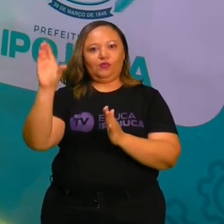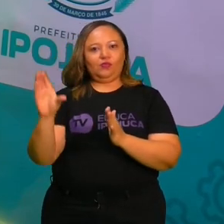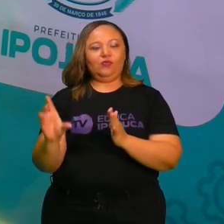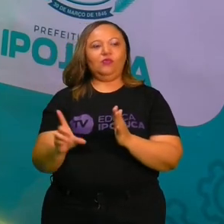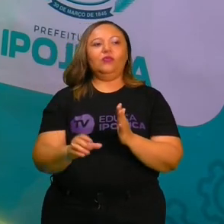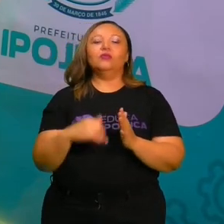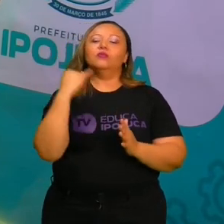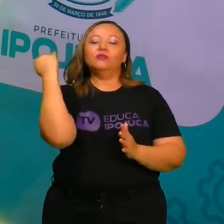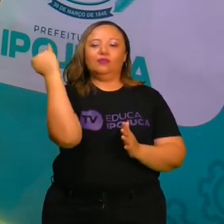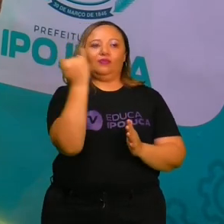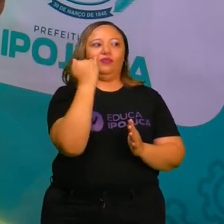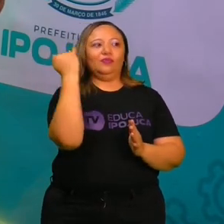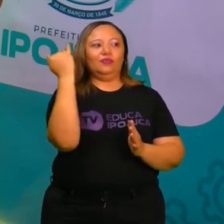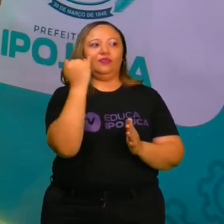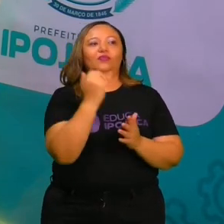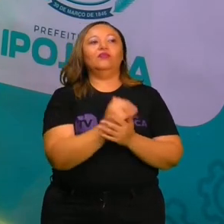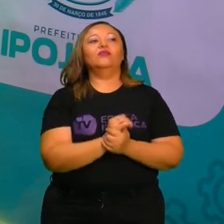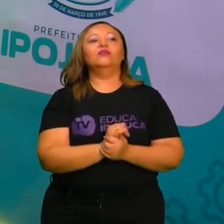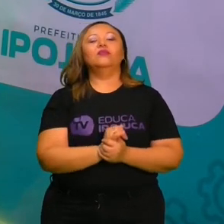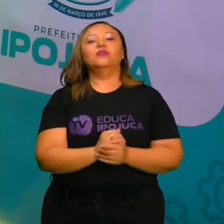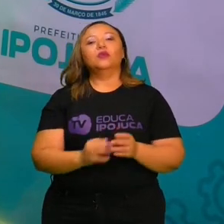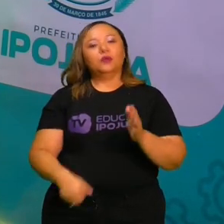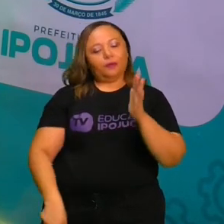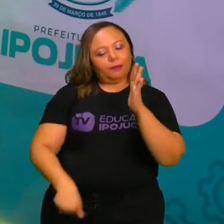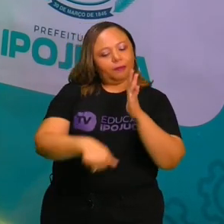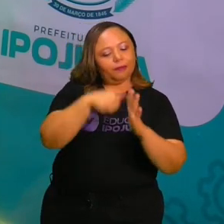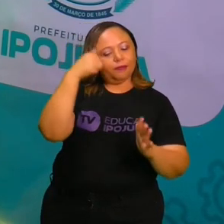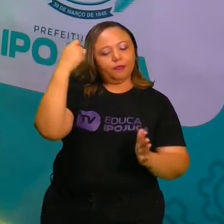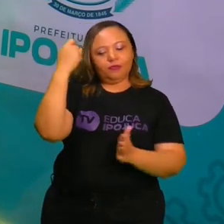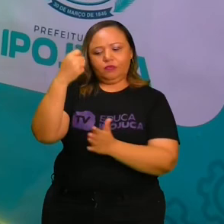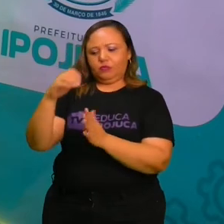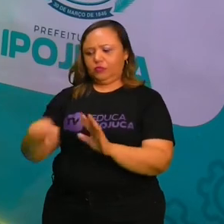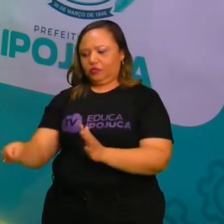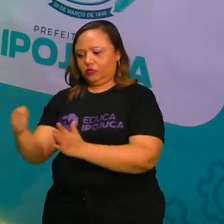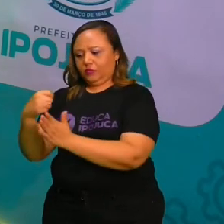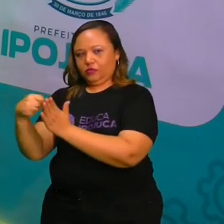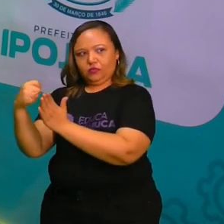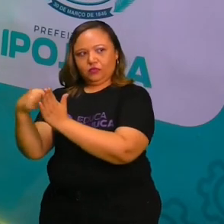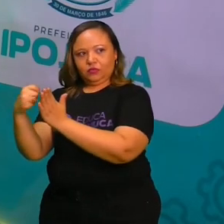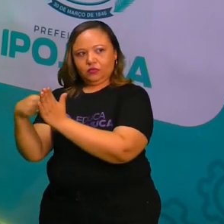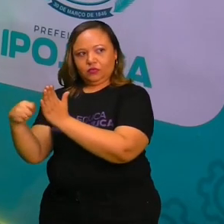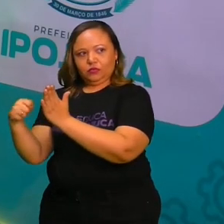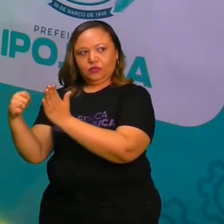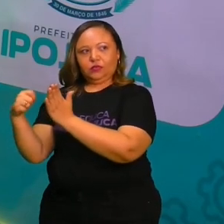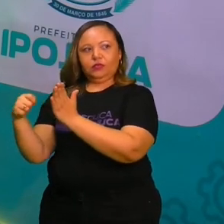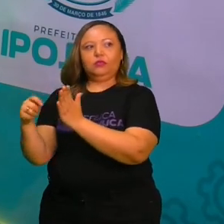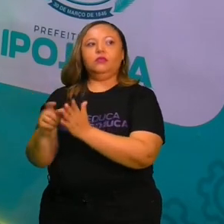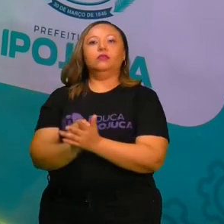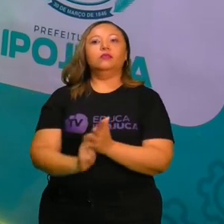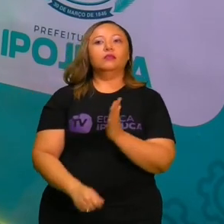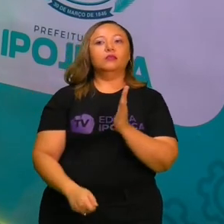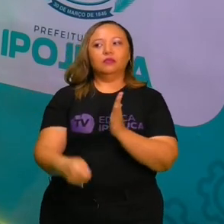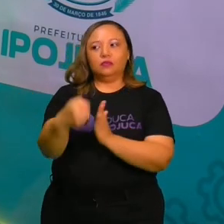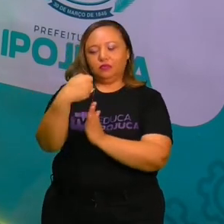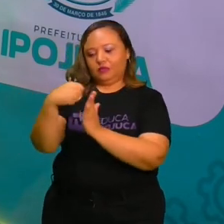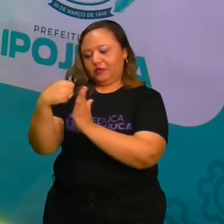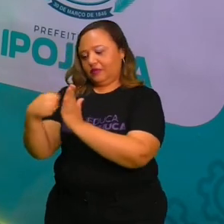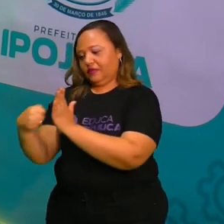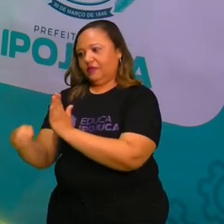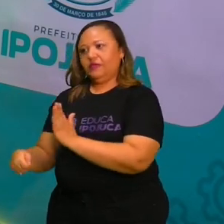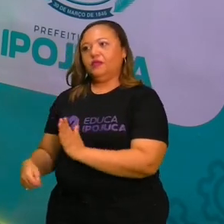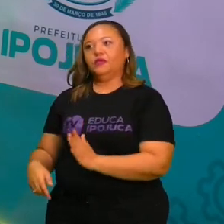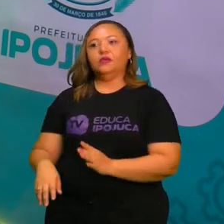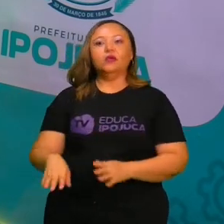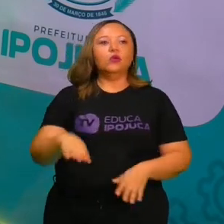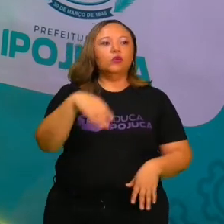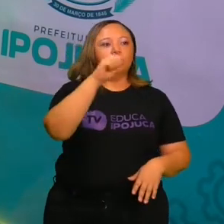parte importante. Por quê? Primeiro você escreve, uma dica de ouro para você. Primeiro você